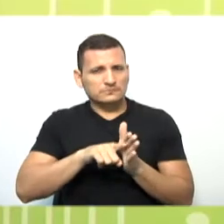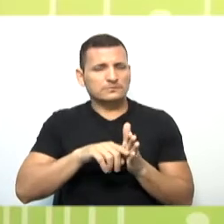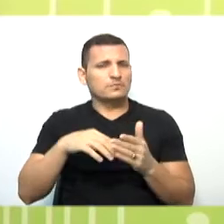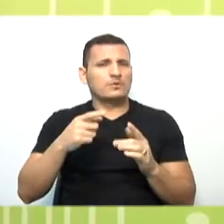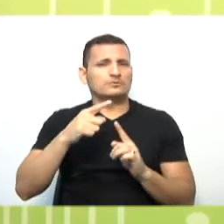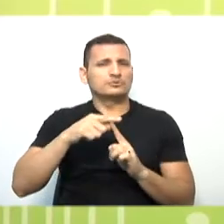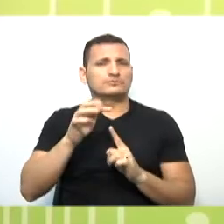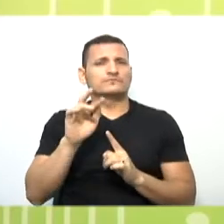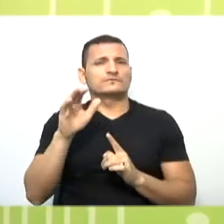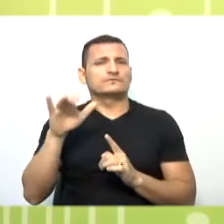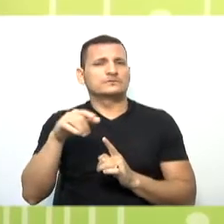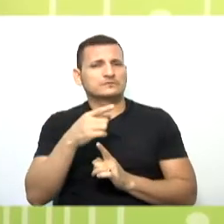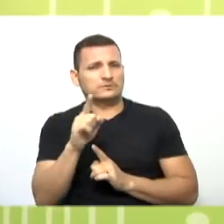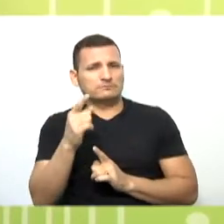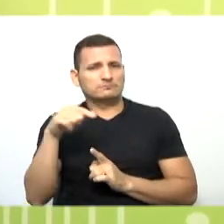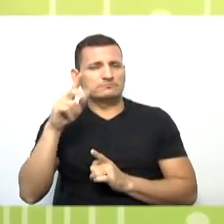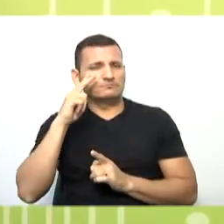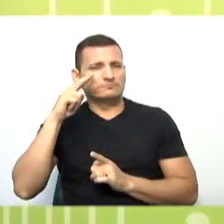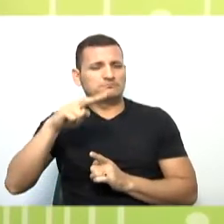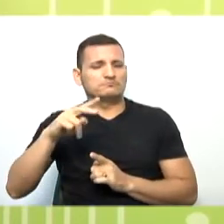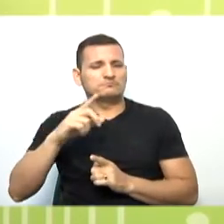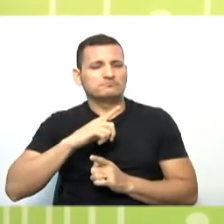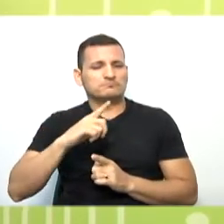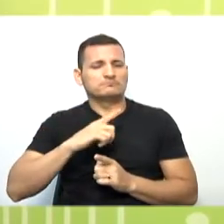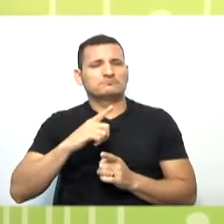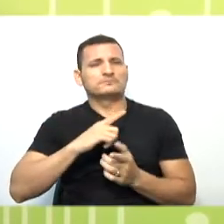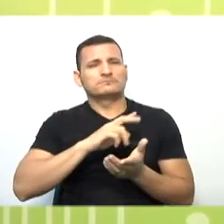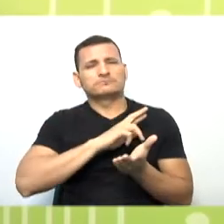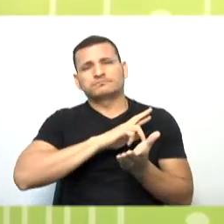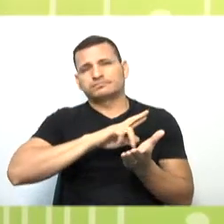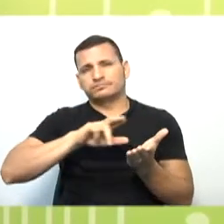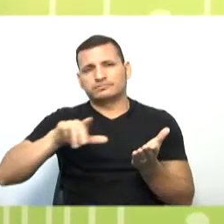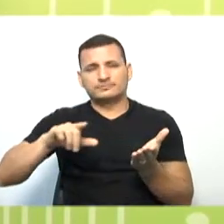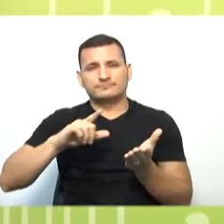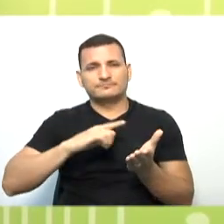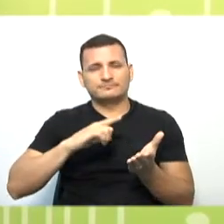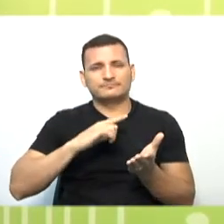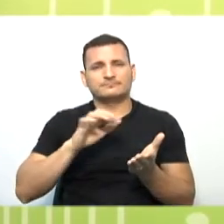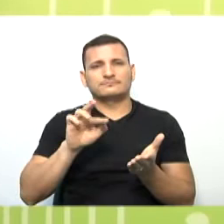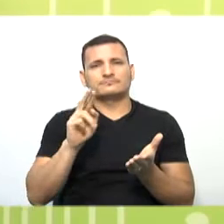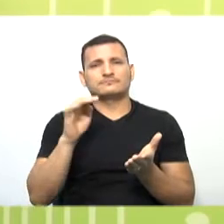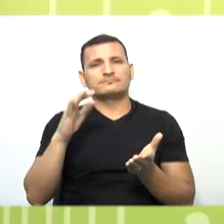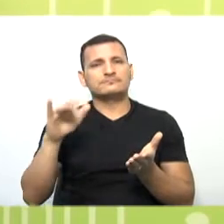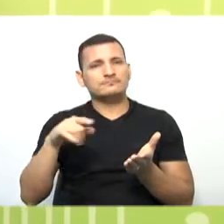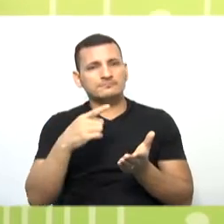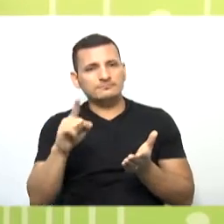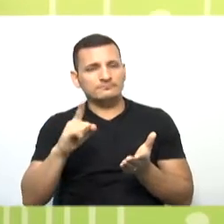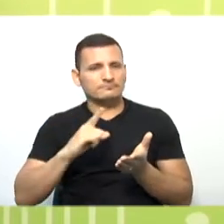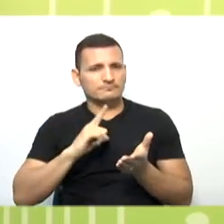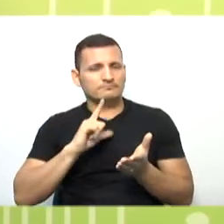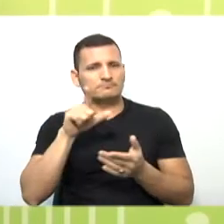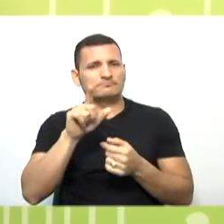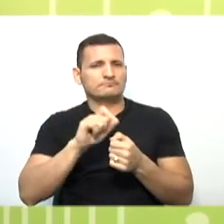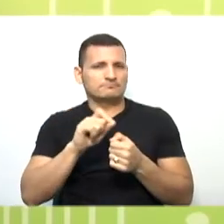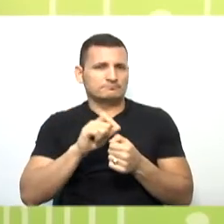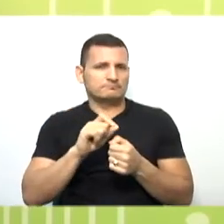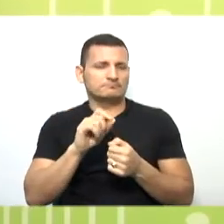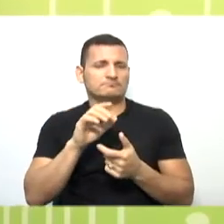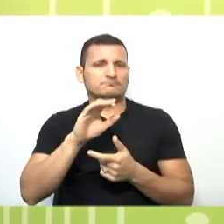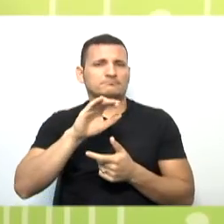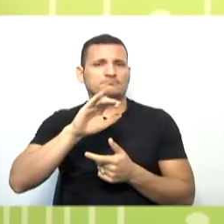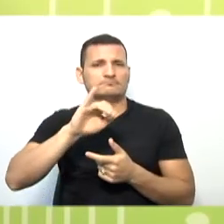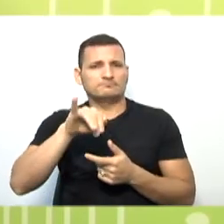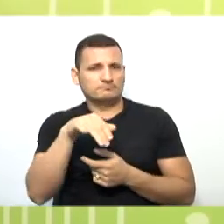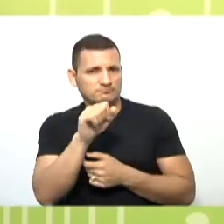tipos de funções, vocês vão ver que existem milhares de funções para você fazer dentro de